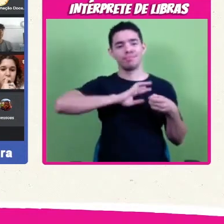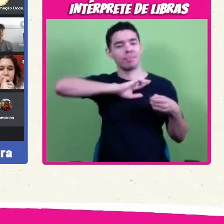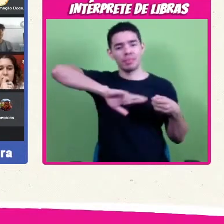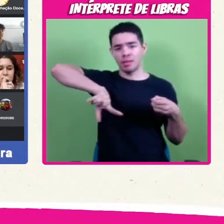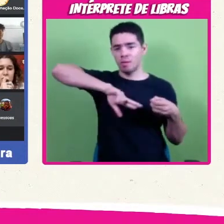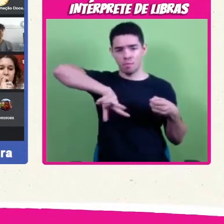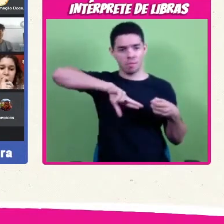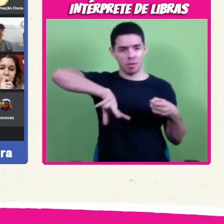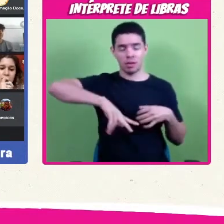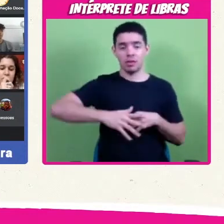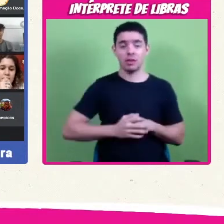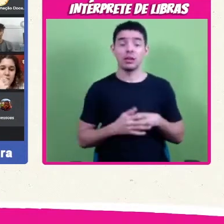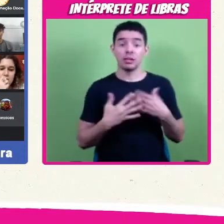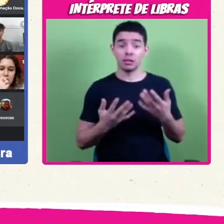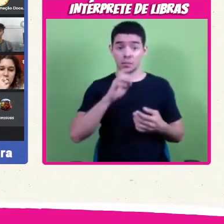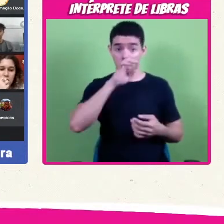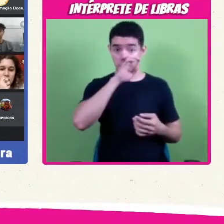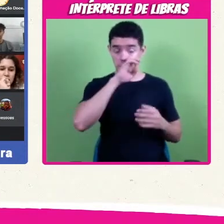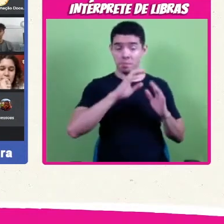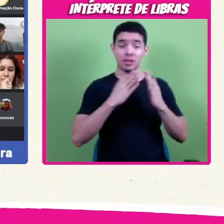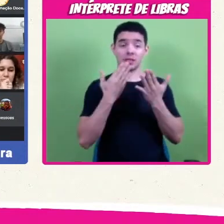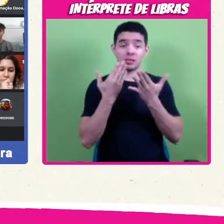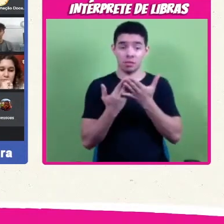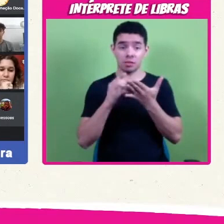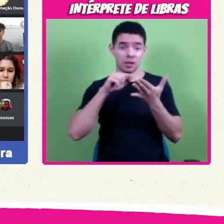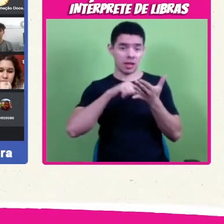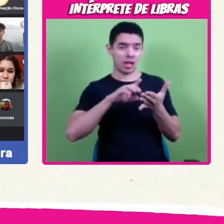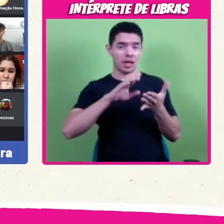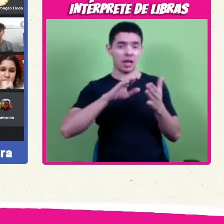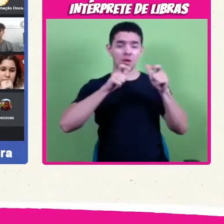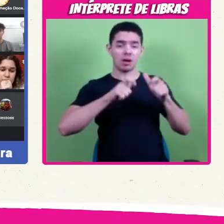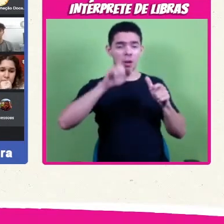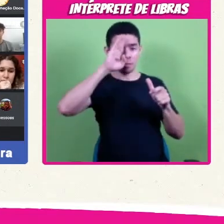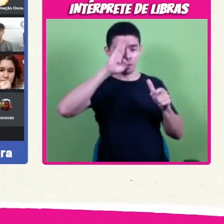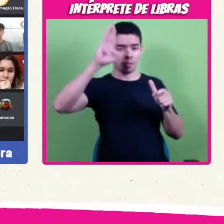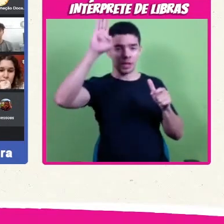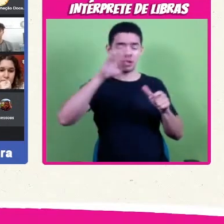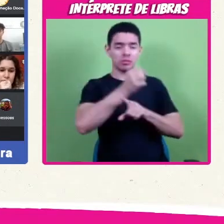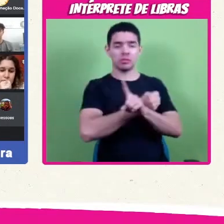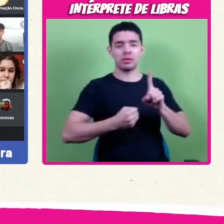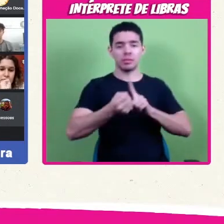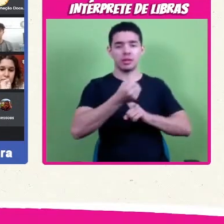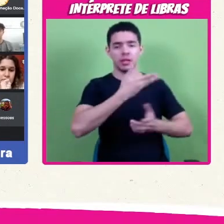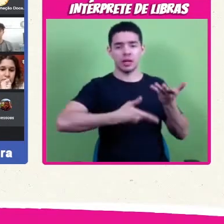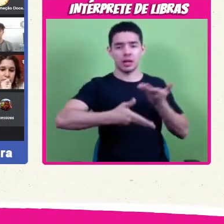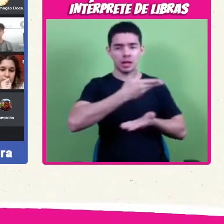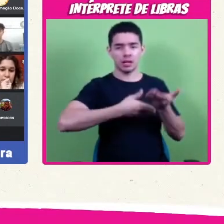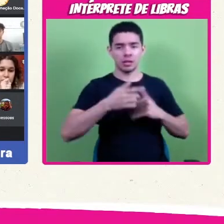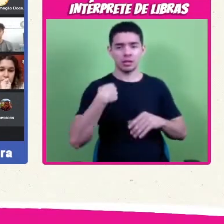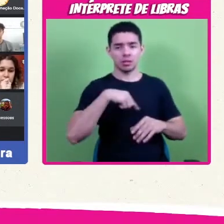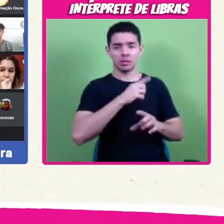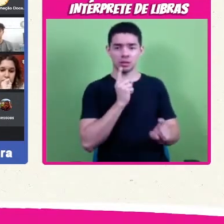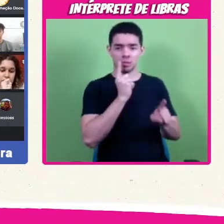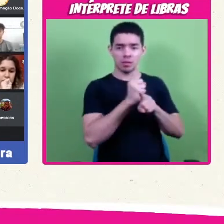a escola, por ser esse lugar primeiro de sociabilidade, esse lugar primeiro onde nos encontramos e começamos